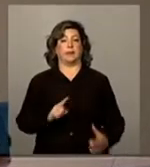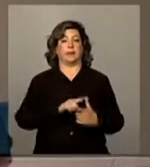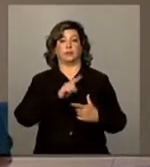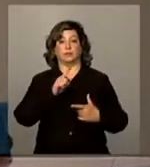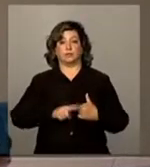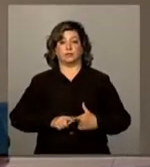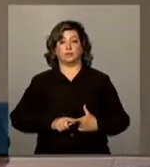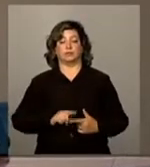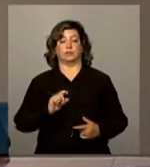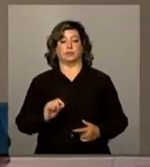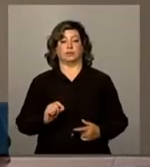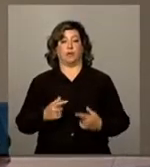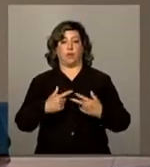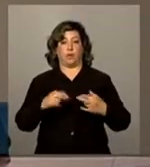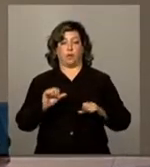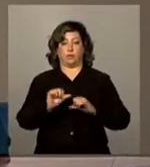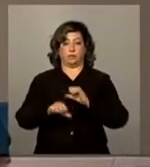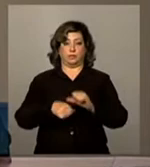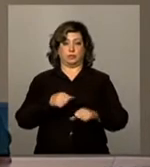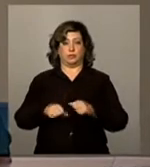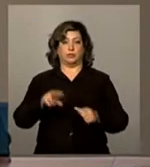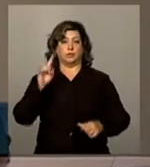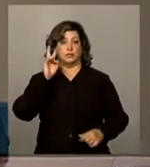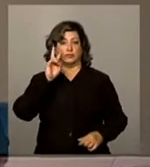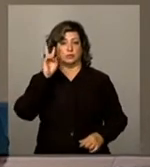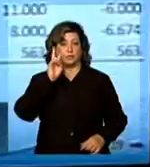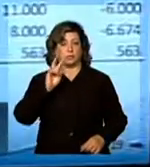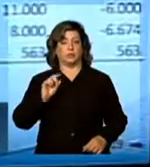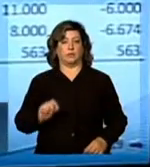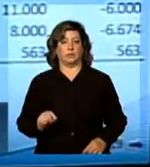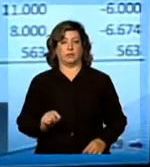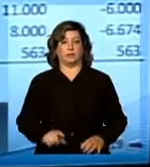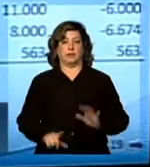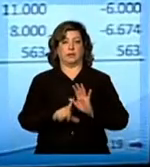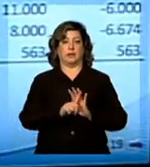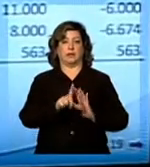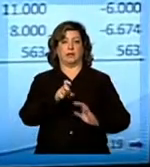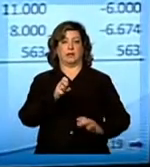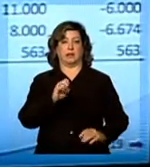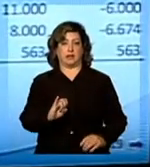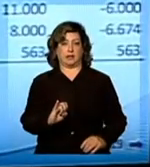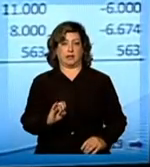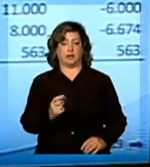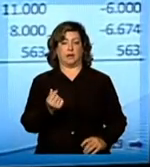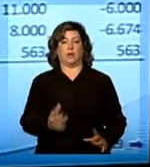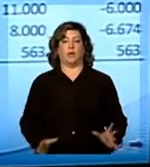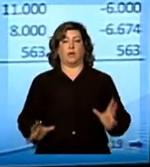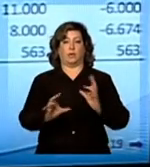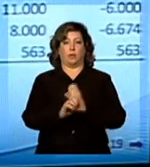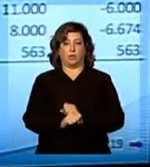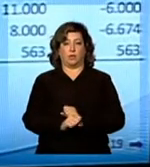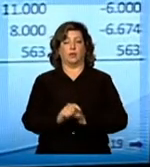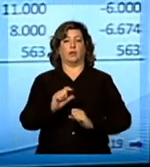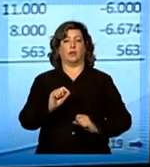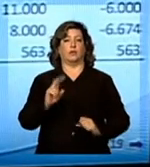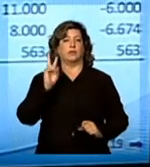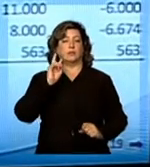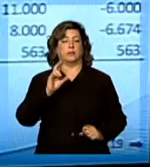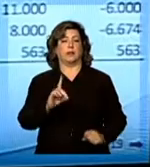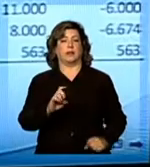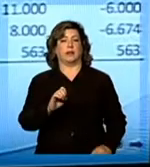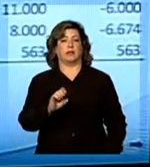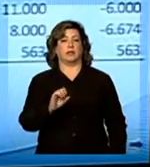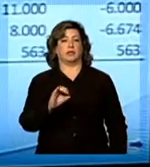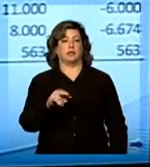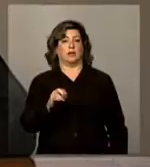O segundo item que foi alterado em relação à lei orçamentária é a desoneração da folha de pagamento, né? Uma